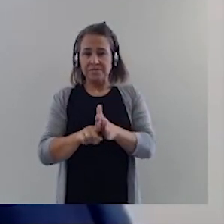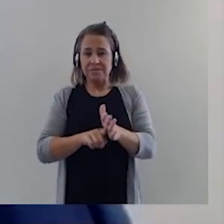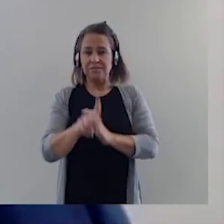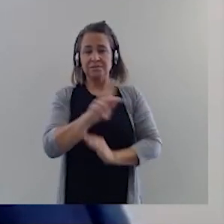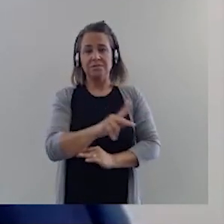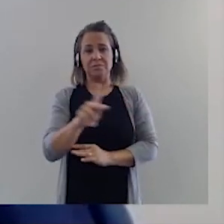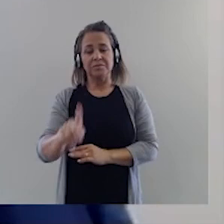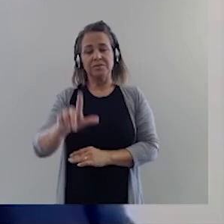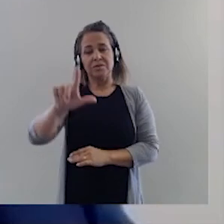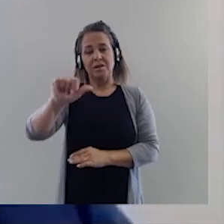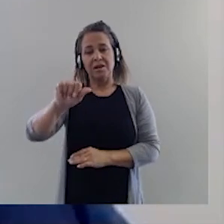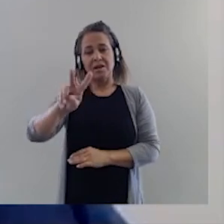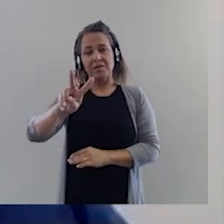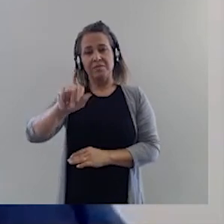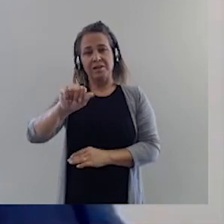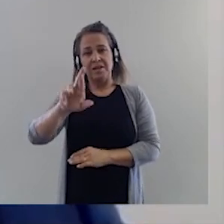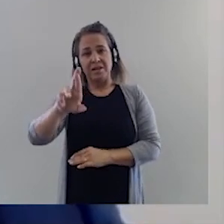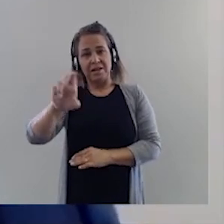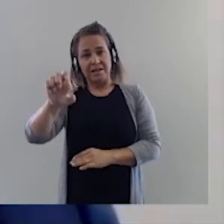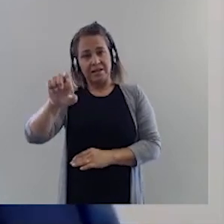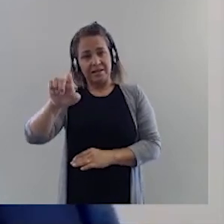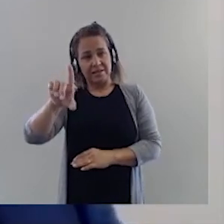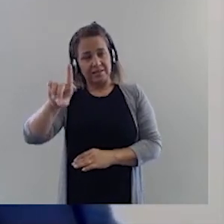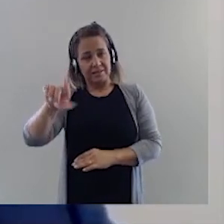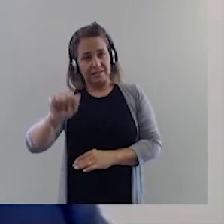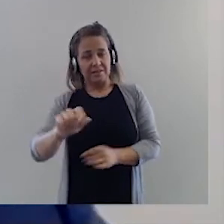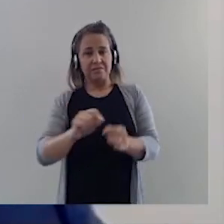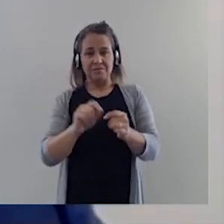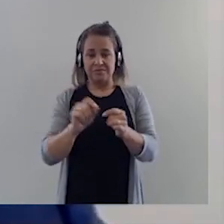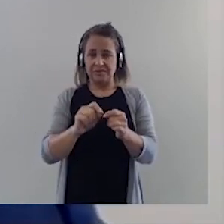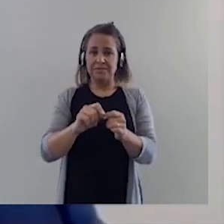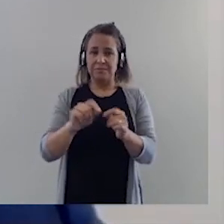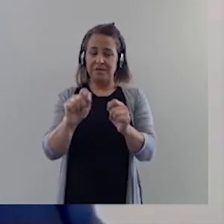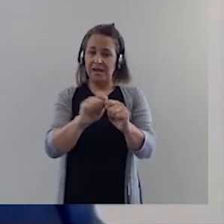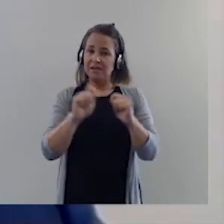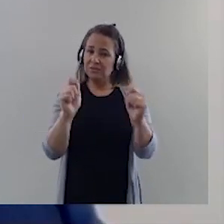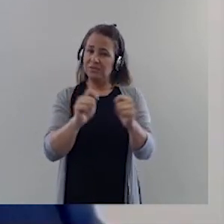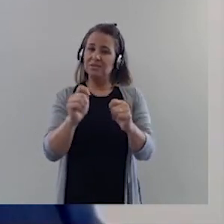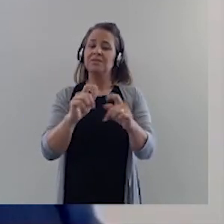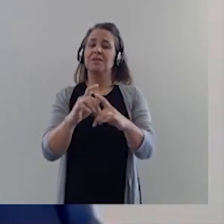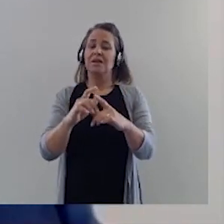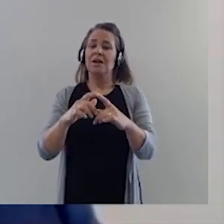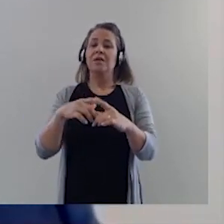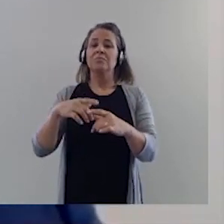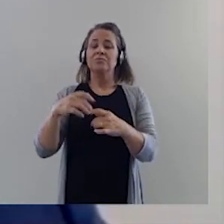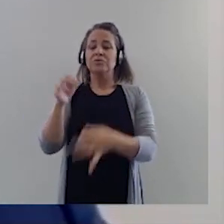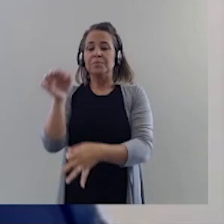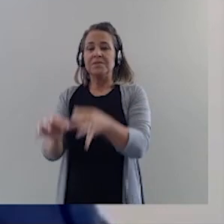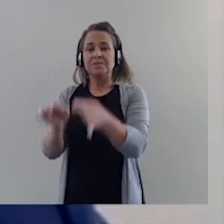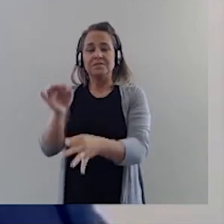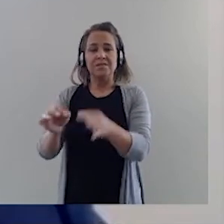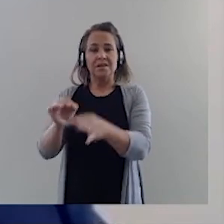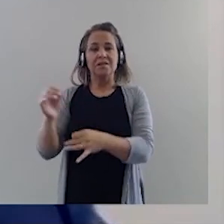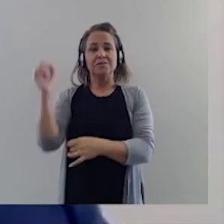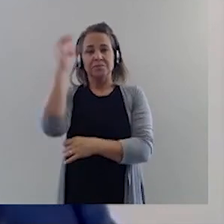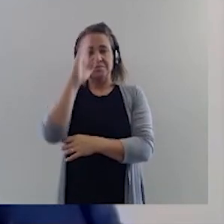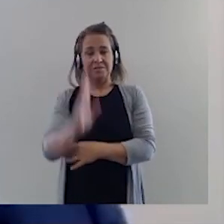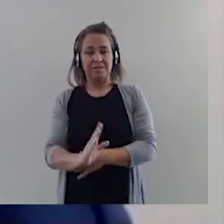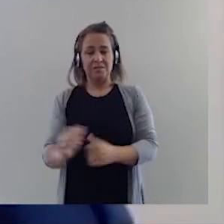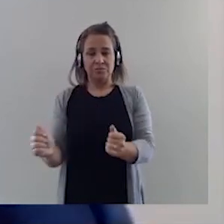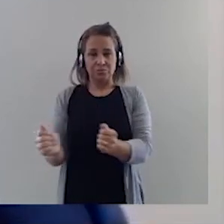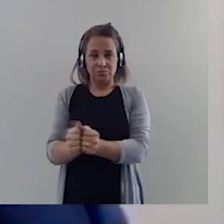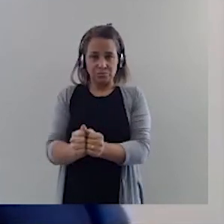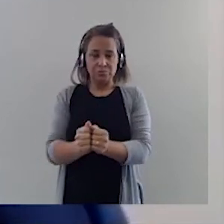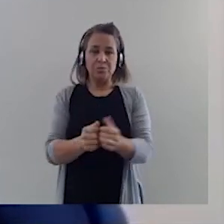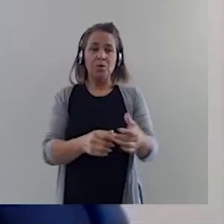professor Lavareda fez há pouco tempo para a Associação de Magistrados Brasileiros, em parceria com o Centro de Pesquisas